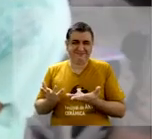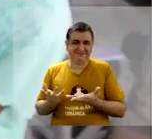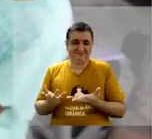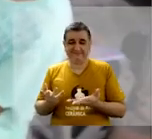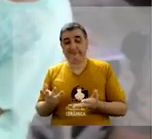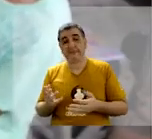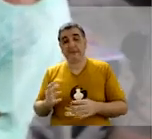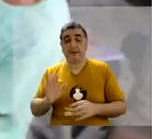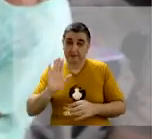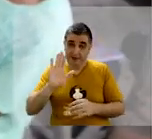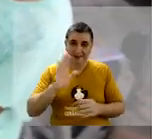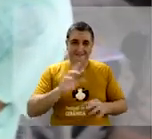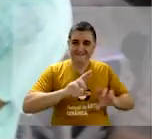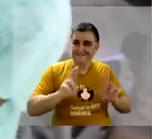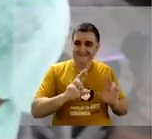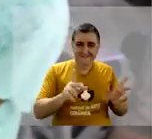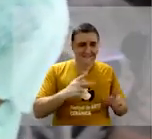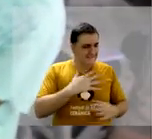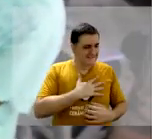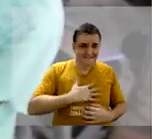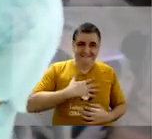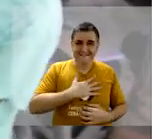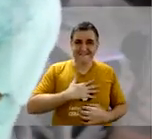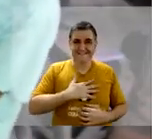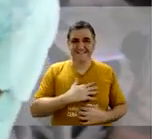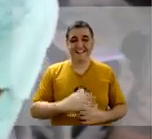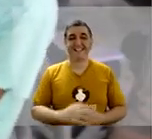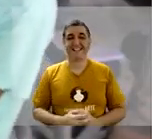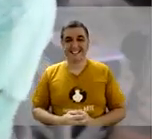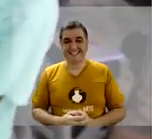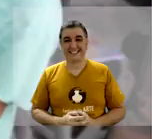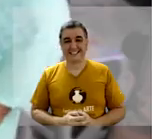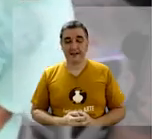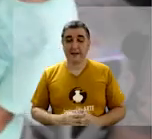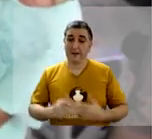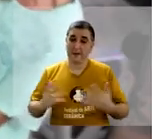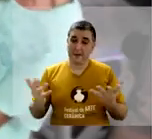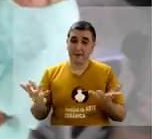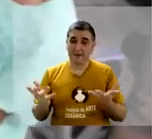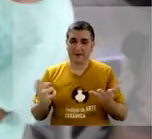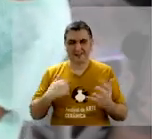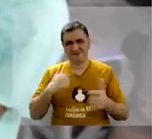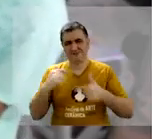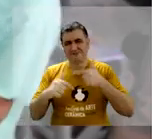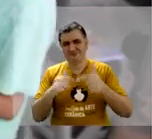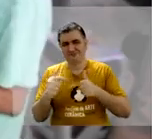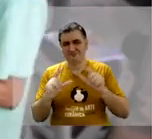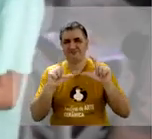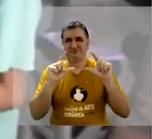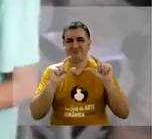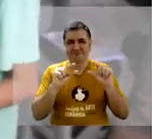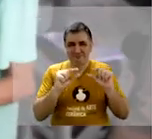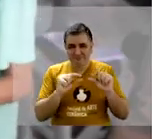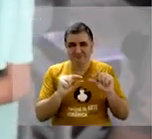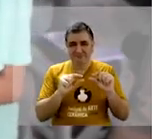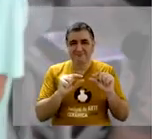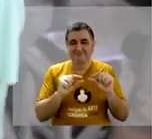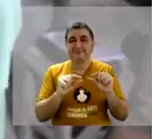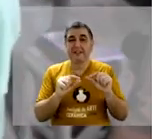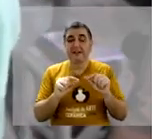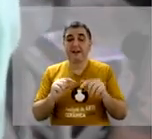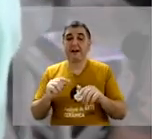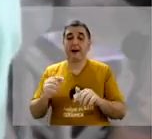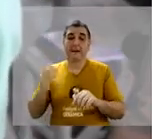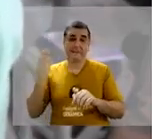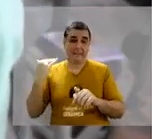hoje em dia eu faço mais porque que eu gosto de mexer com isso aqui. Tanto que agora minha produção diminuiu